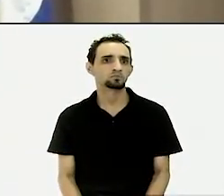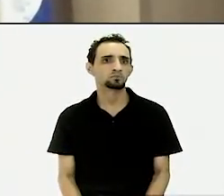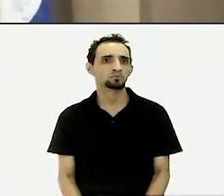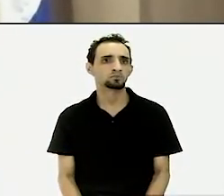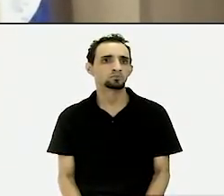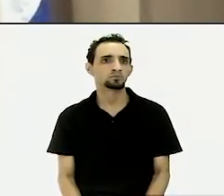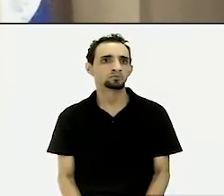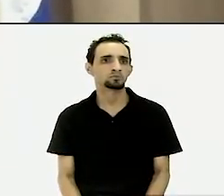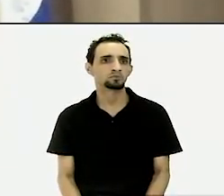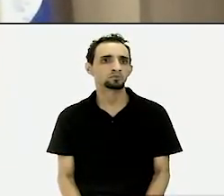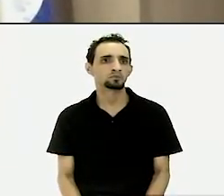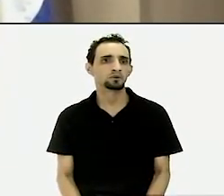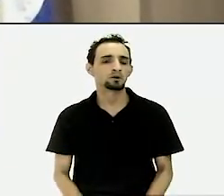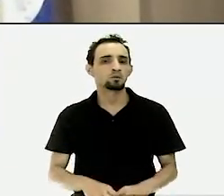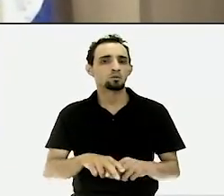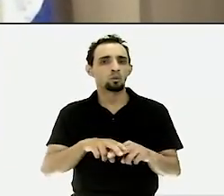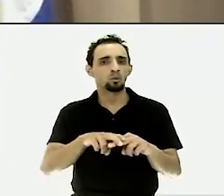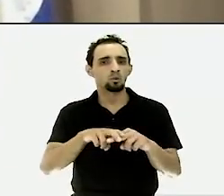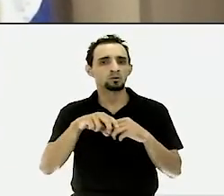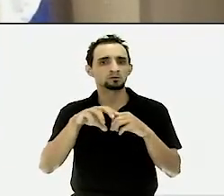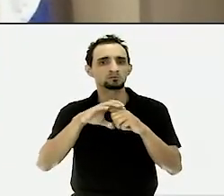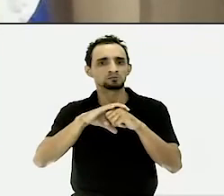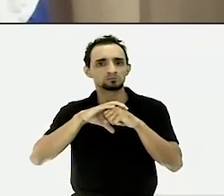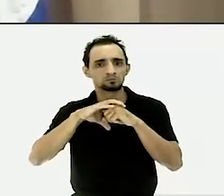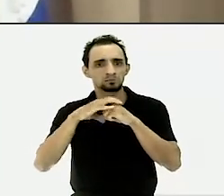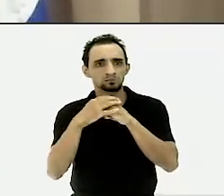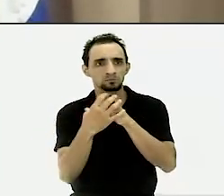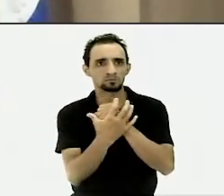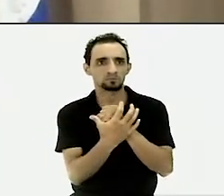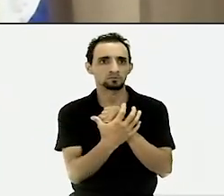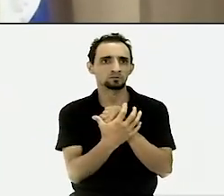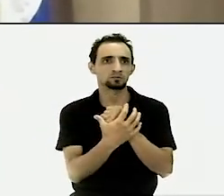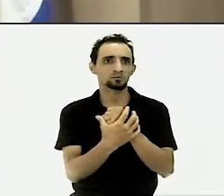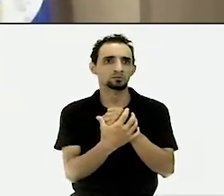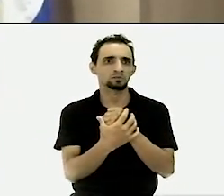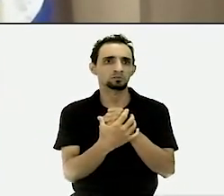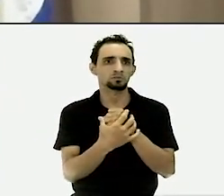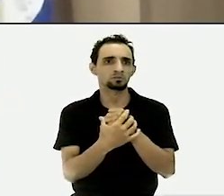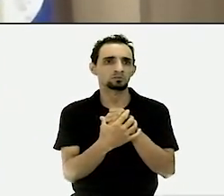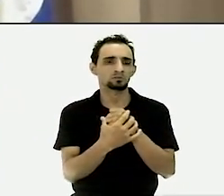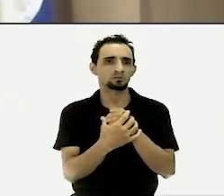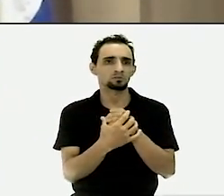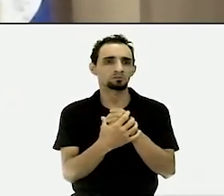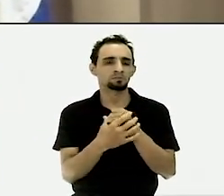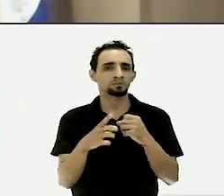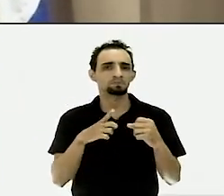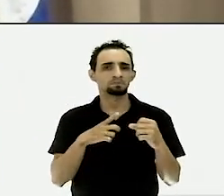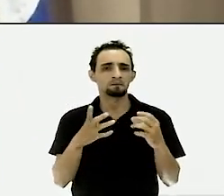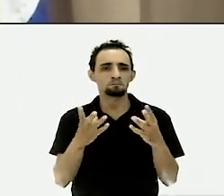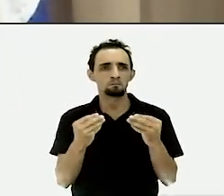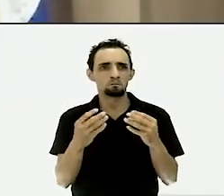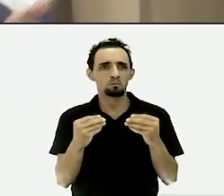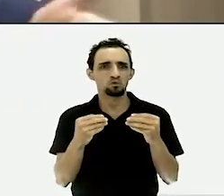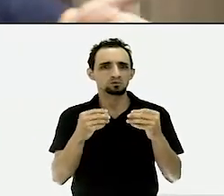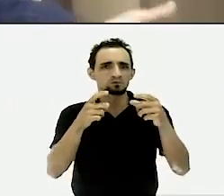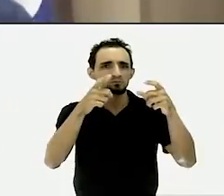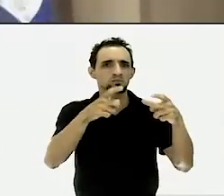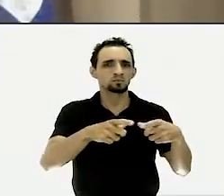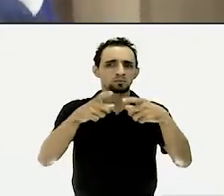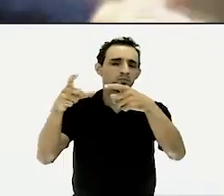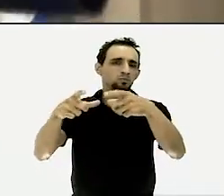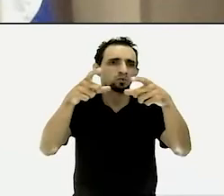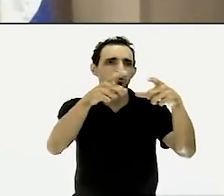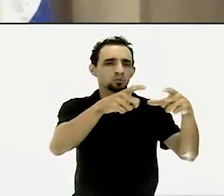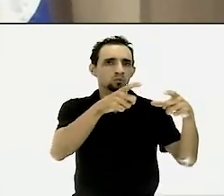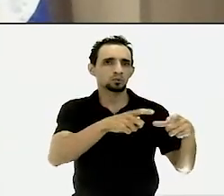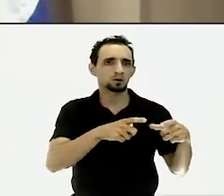raio-x, o médico do bairro, do posto, pode rapidamente pedir os exames e volta para